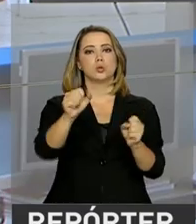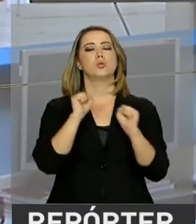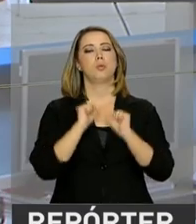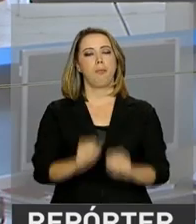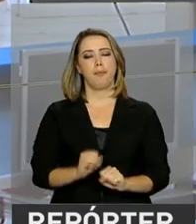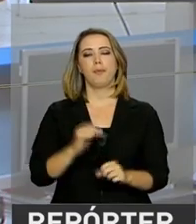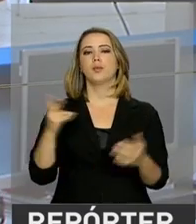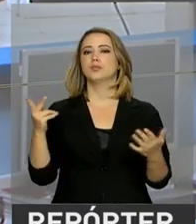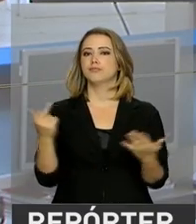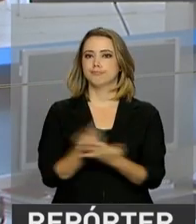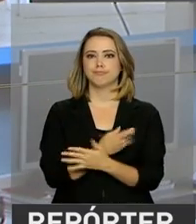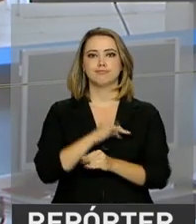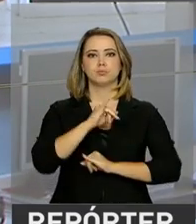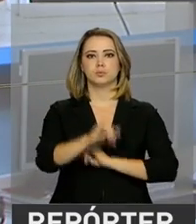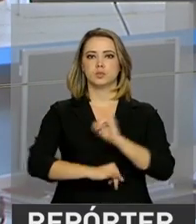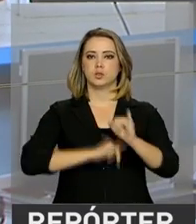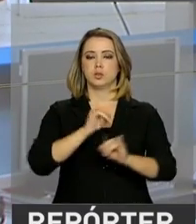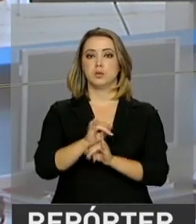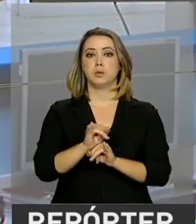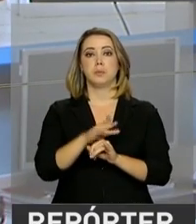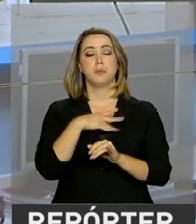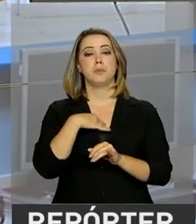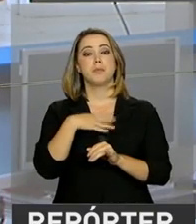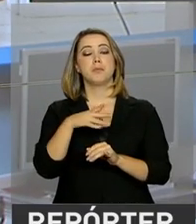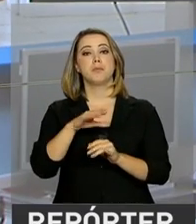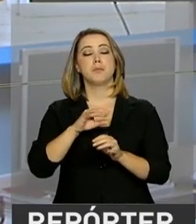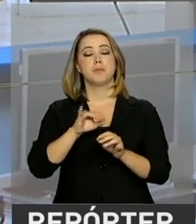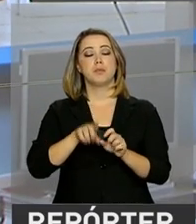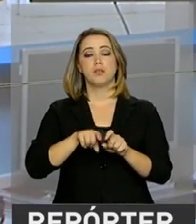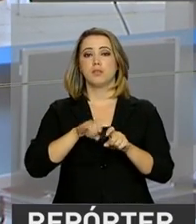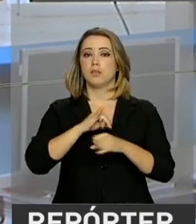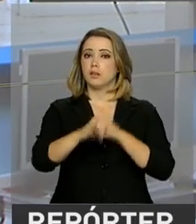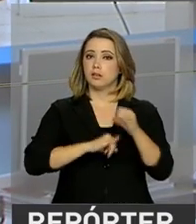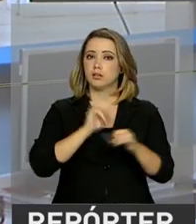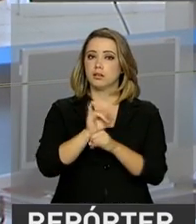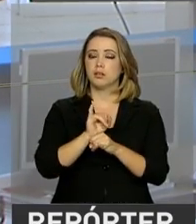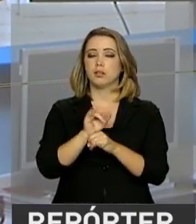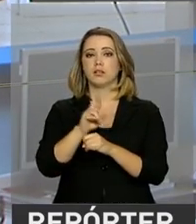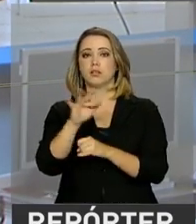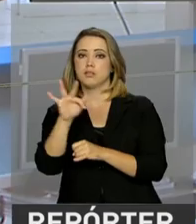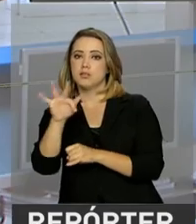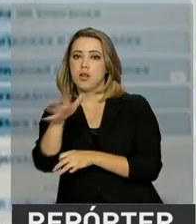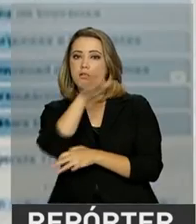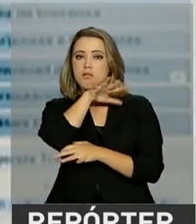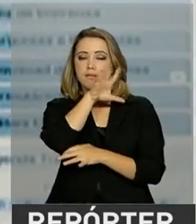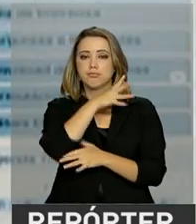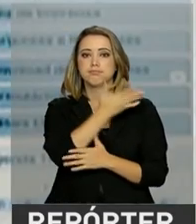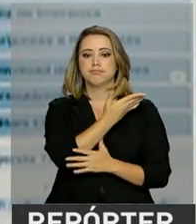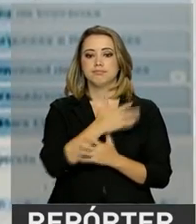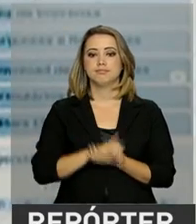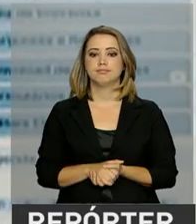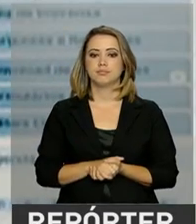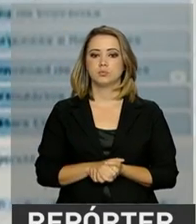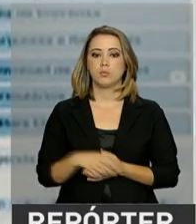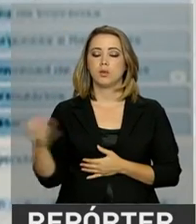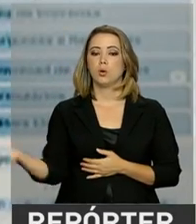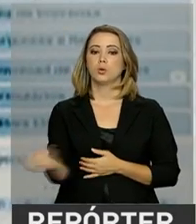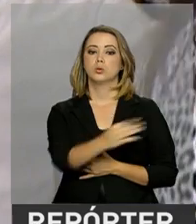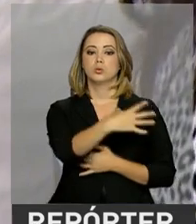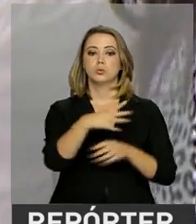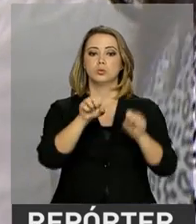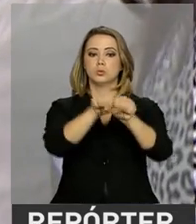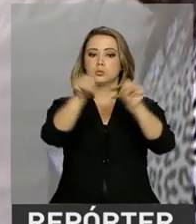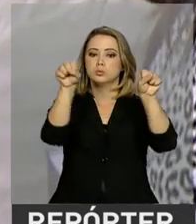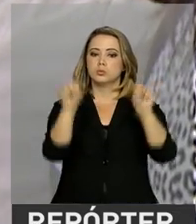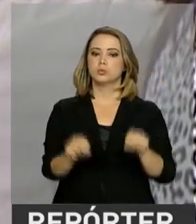online pelo site da Receita a repórter Gabriela Noronha conta pra gente com o novo sistema